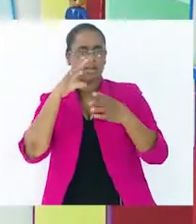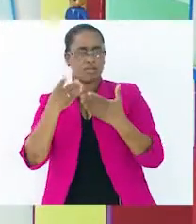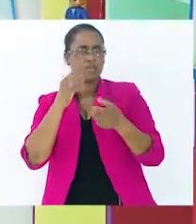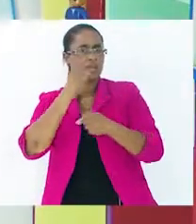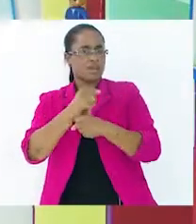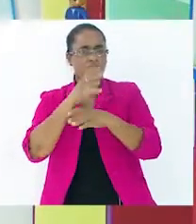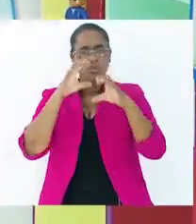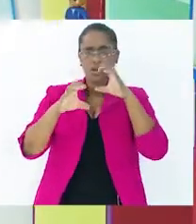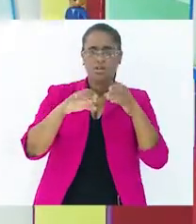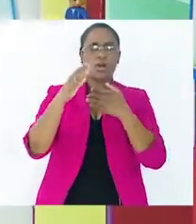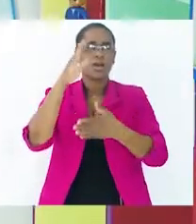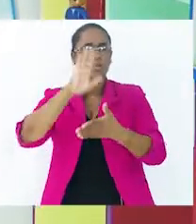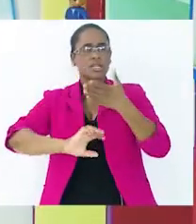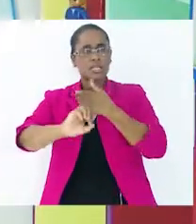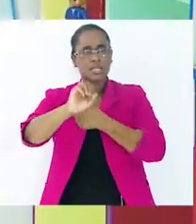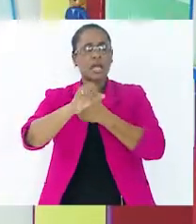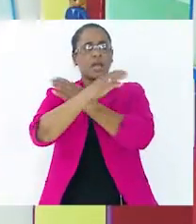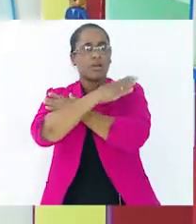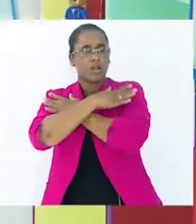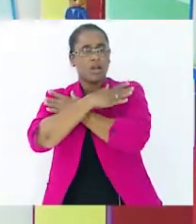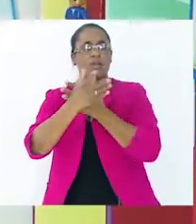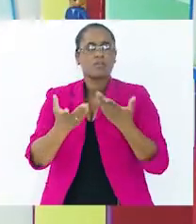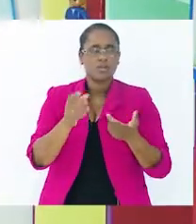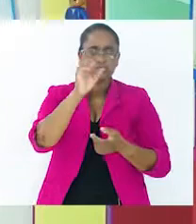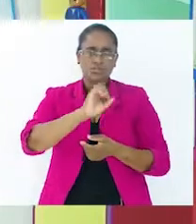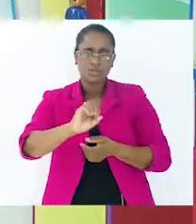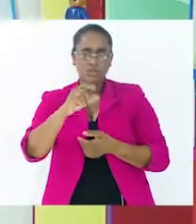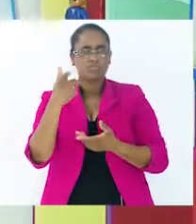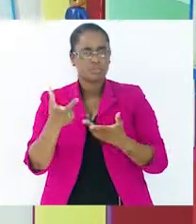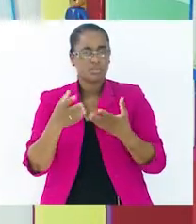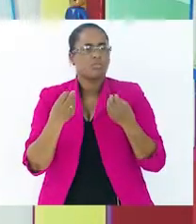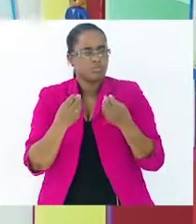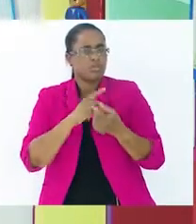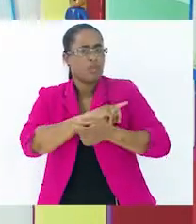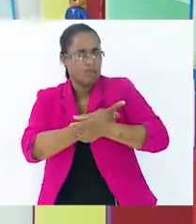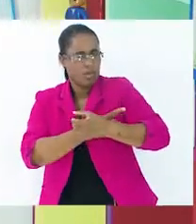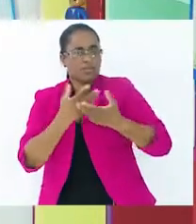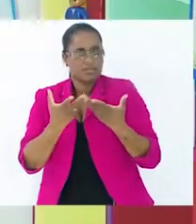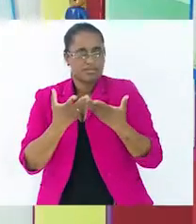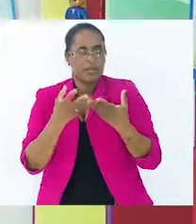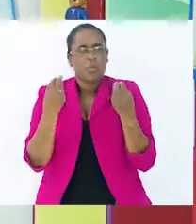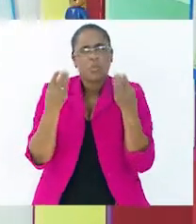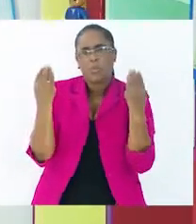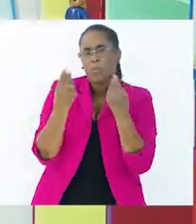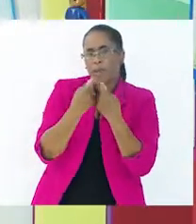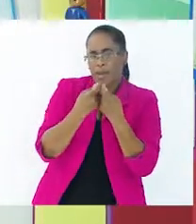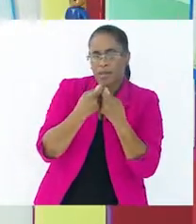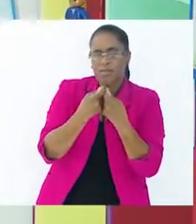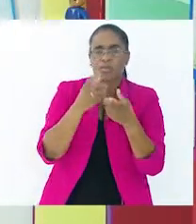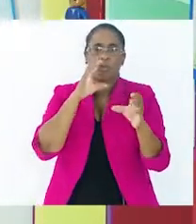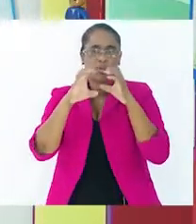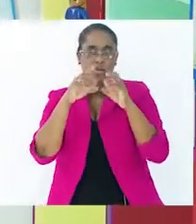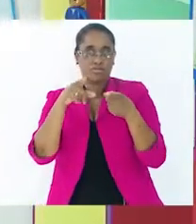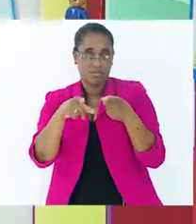colegas, uma intimidade ali bem forte, muito proximidade da comunicação nessa linha